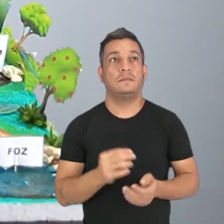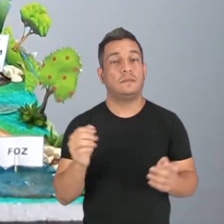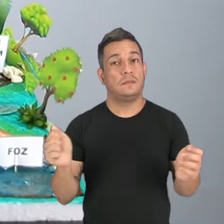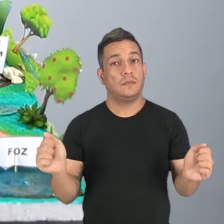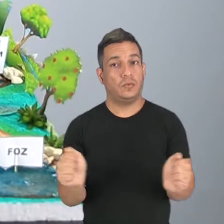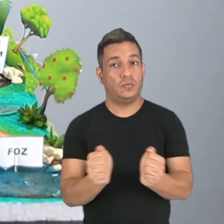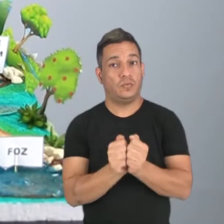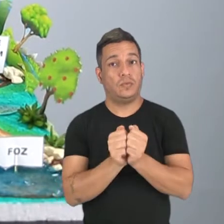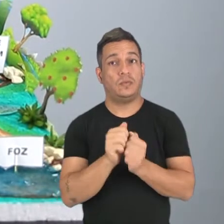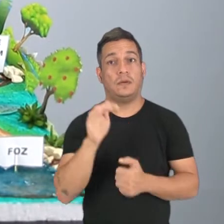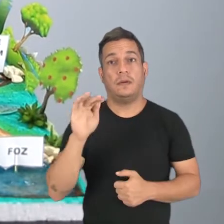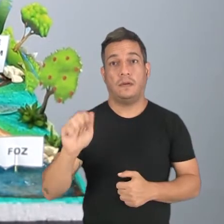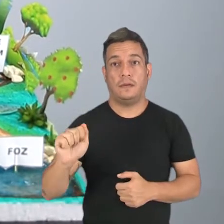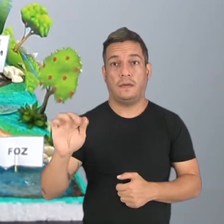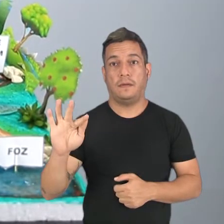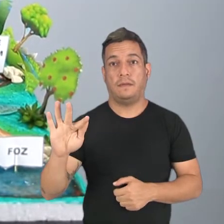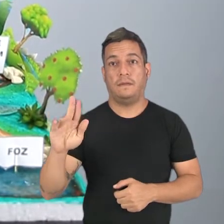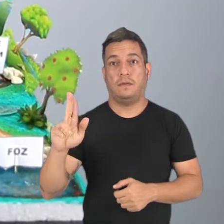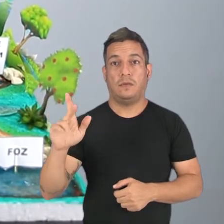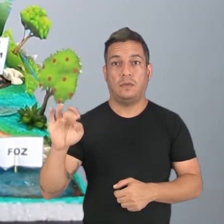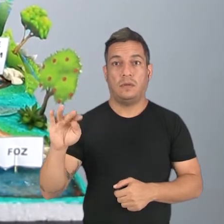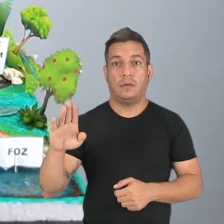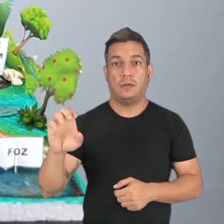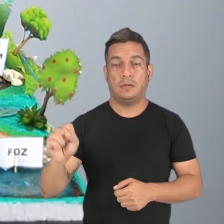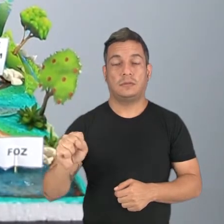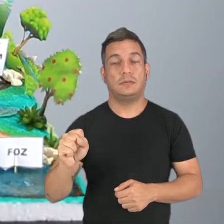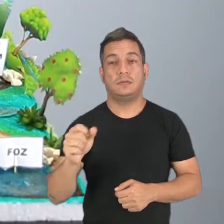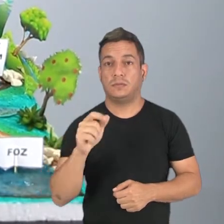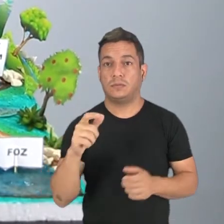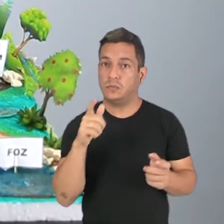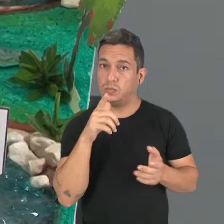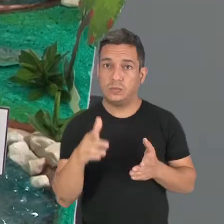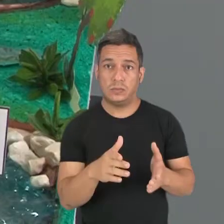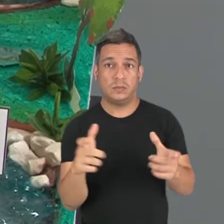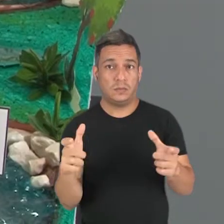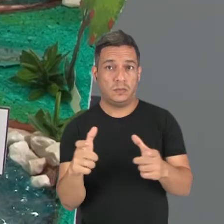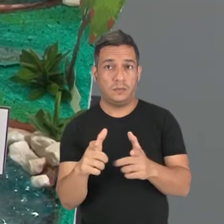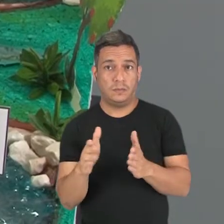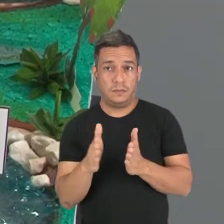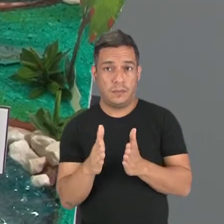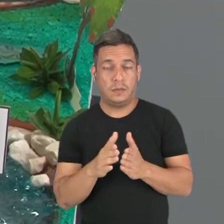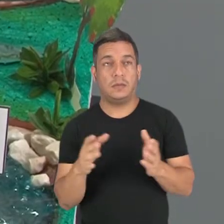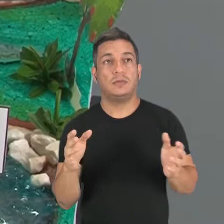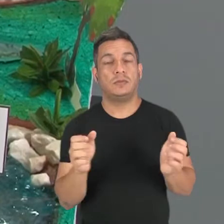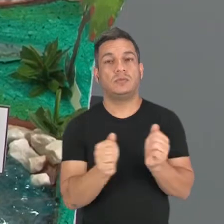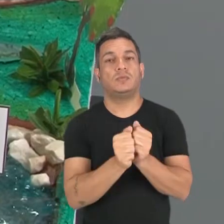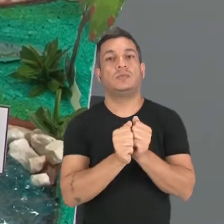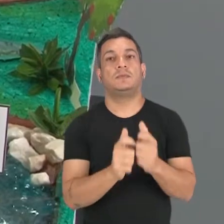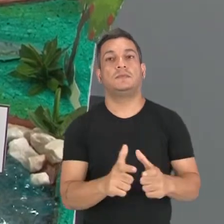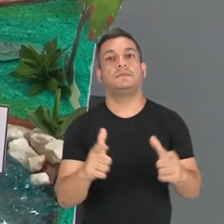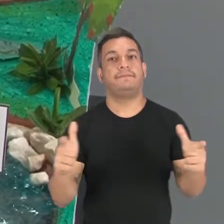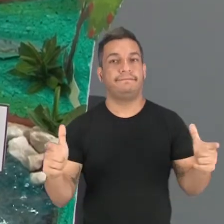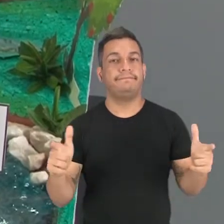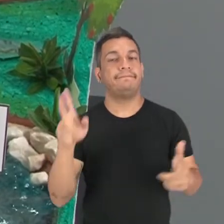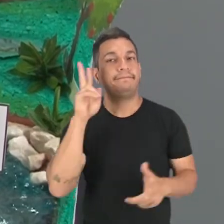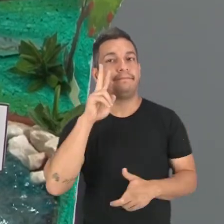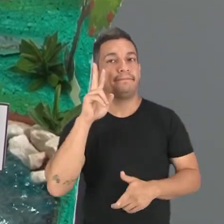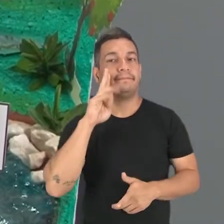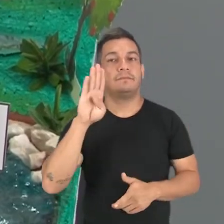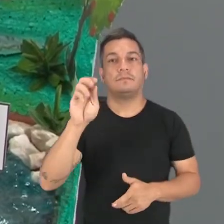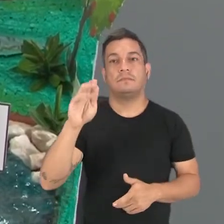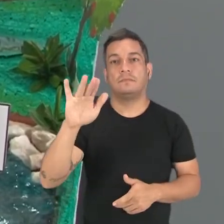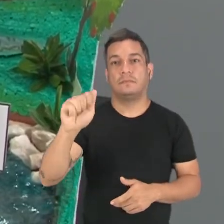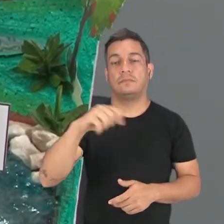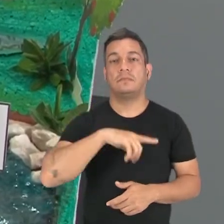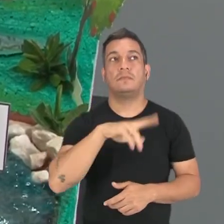rios afluentes, rios menores, e se juntaram no rio maior. Lembra que a bacia, ela leva